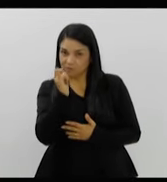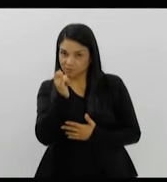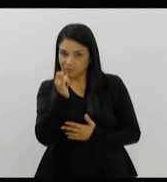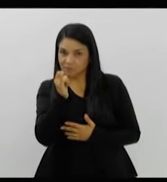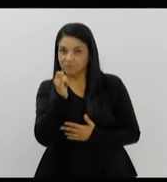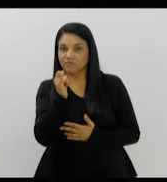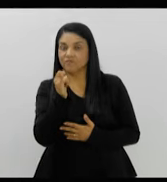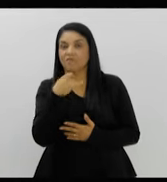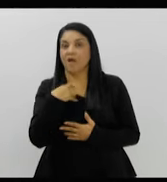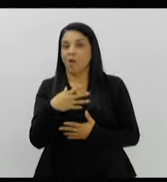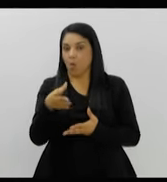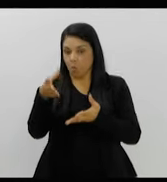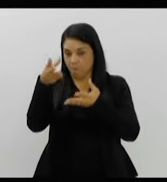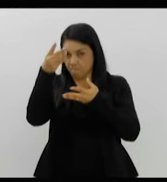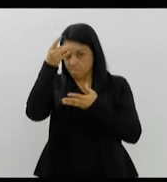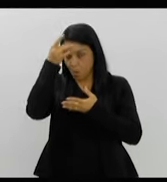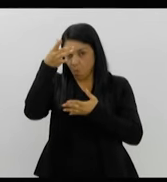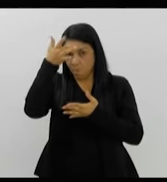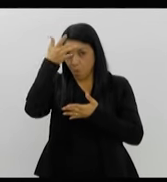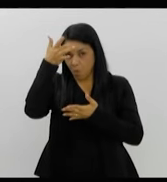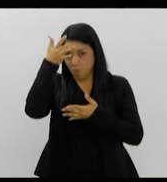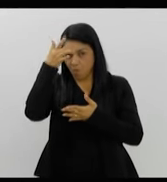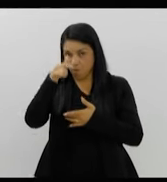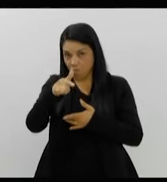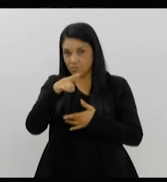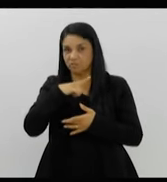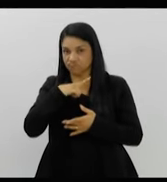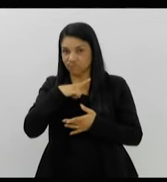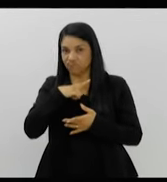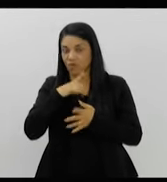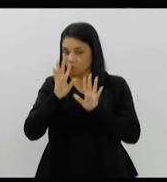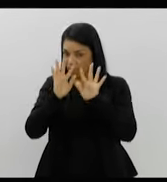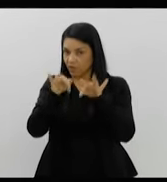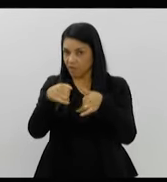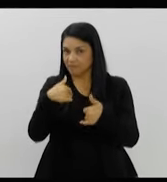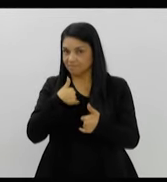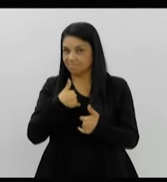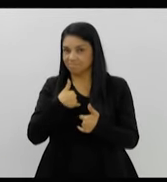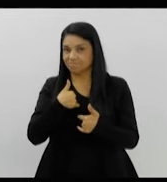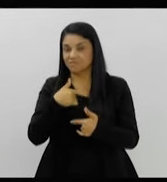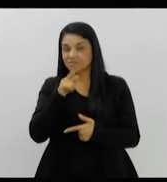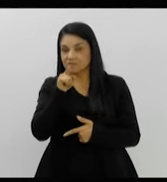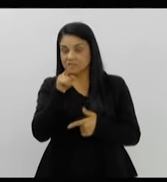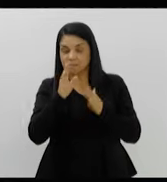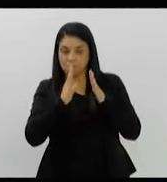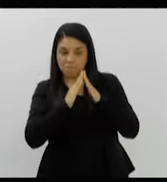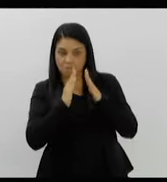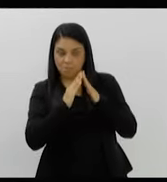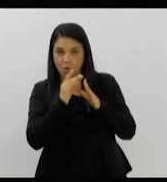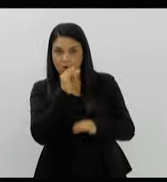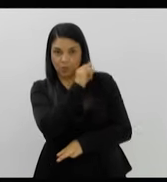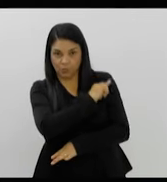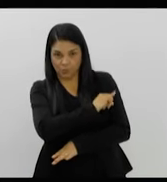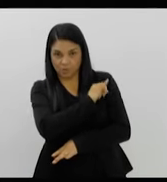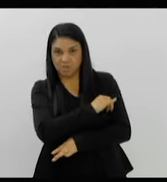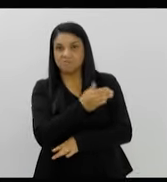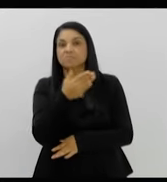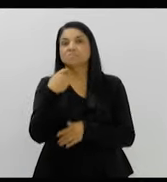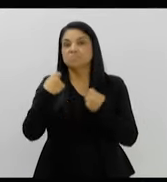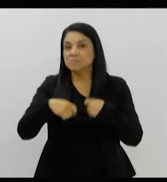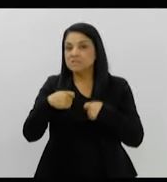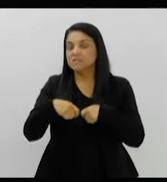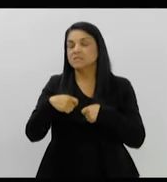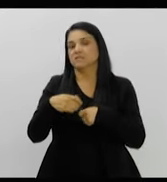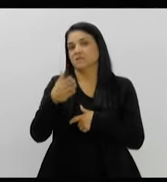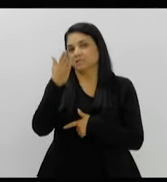guardando tudo isso que eu estou falando porque tem um desfecho que você morador do Rio de Janeiro precisa saber porque você ainda